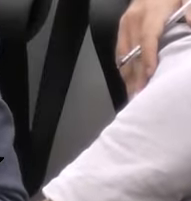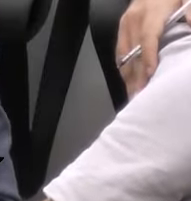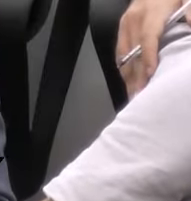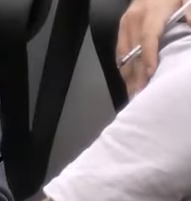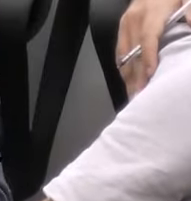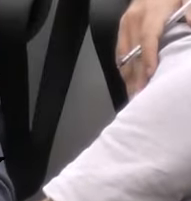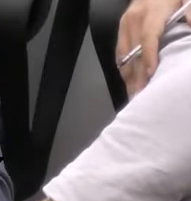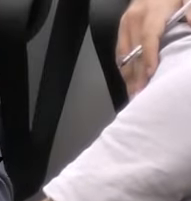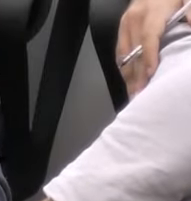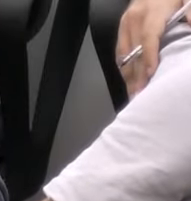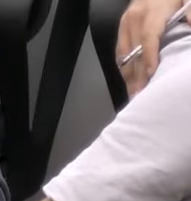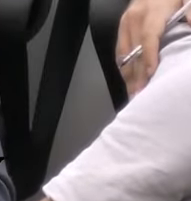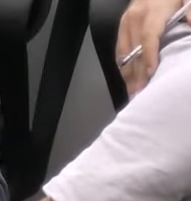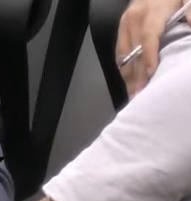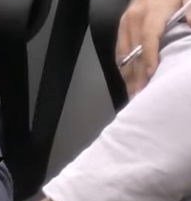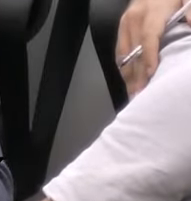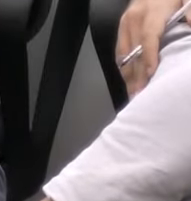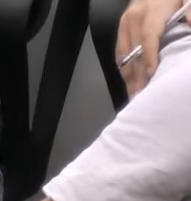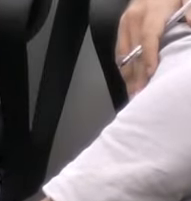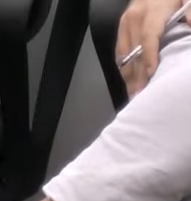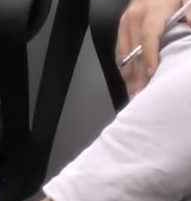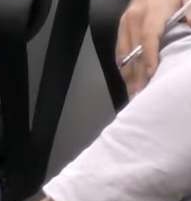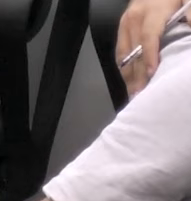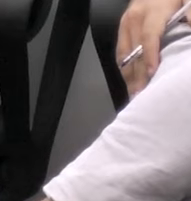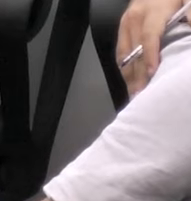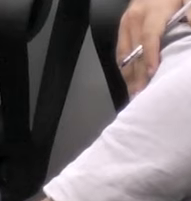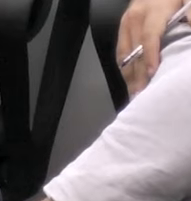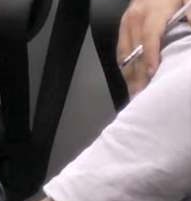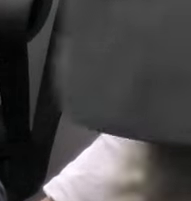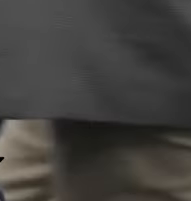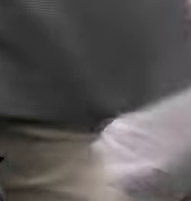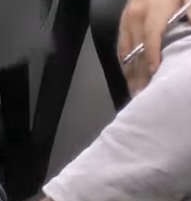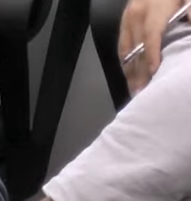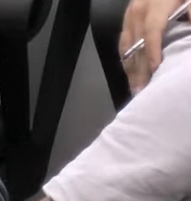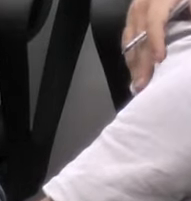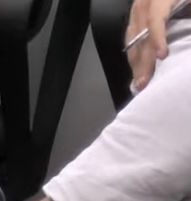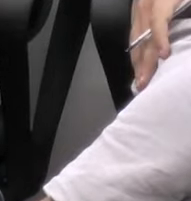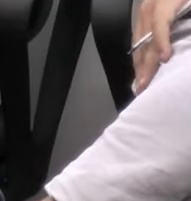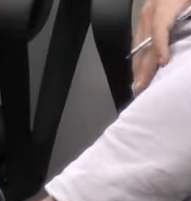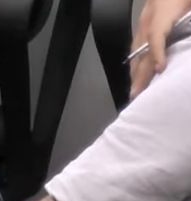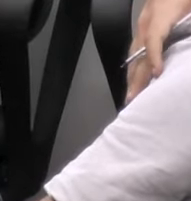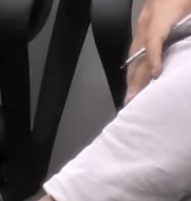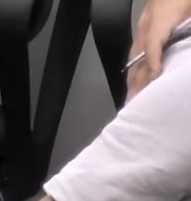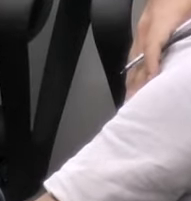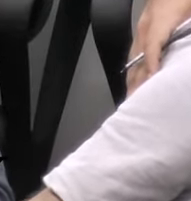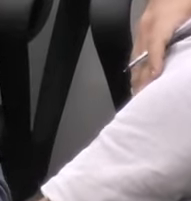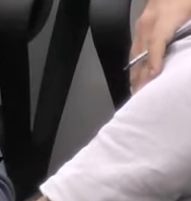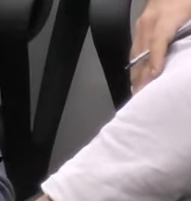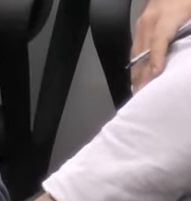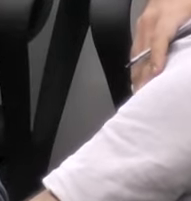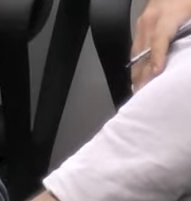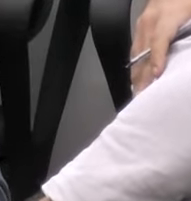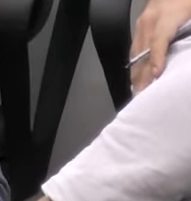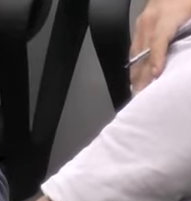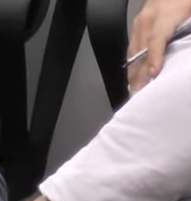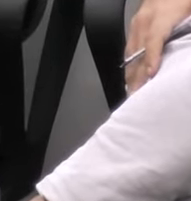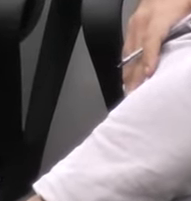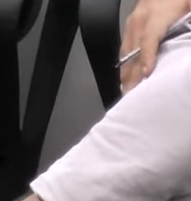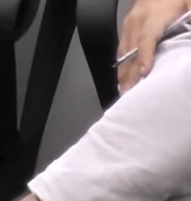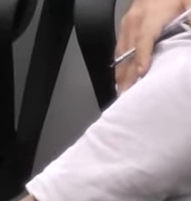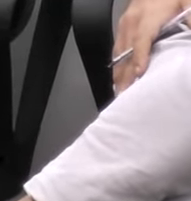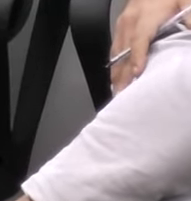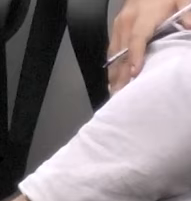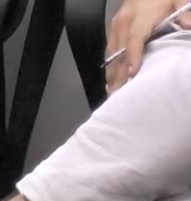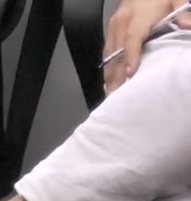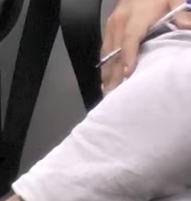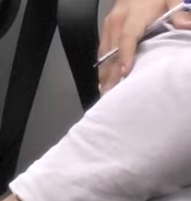regulamentar alguns pontos que já são discutidos no âmbito da regulação da propaganda. Tanto questões que dizem respeito ao direito do consumidor, de